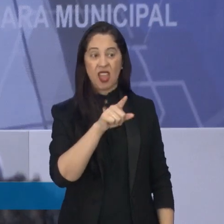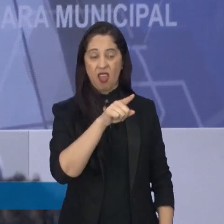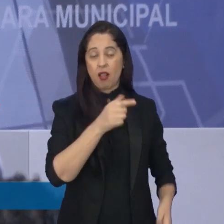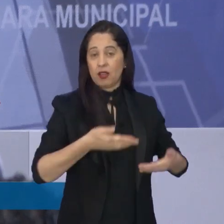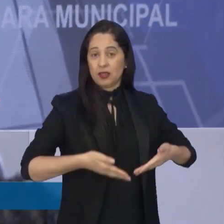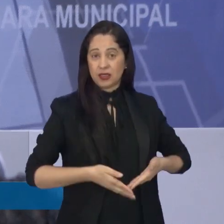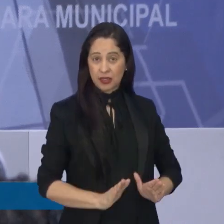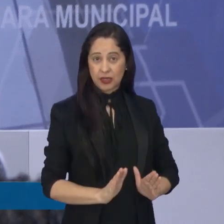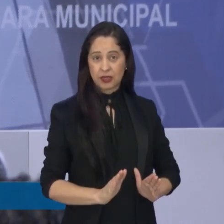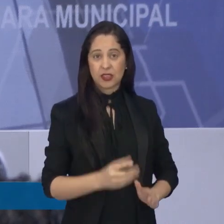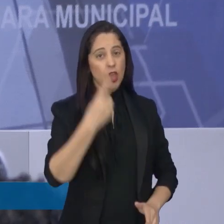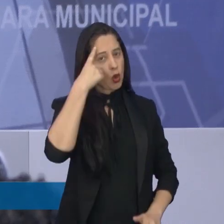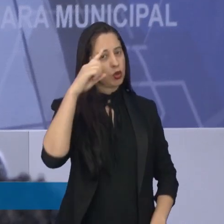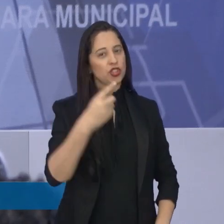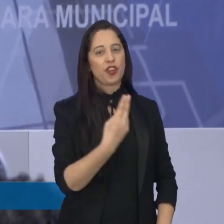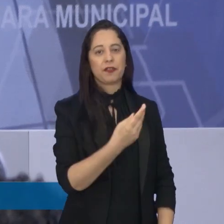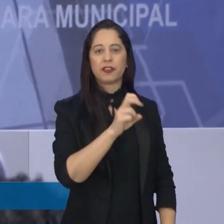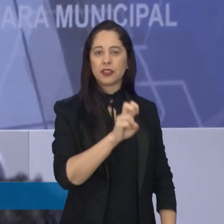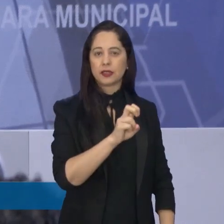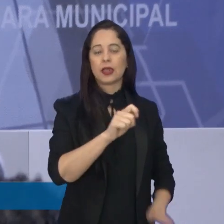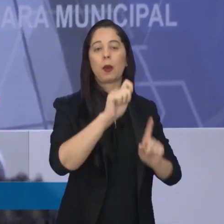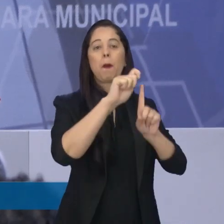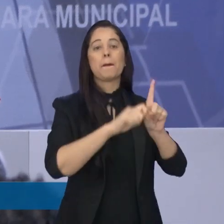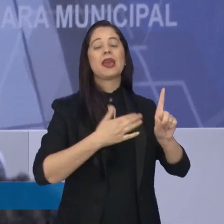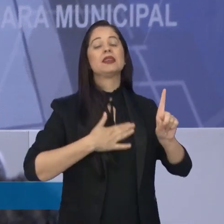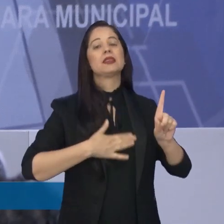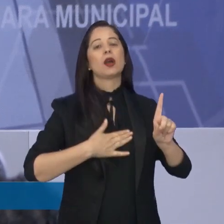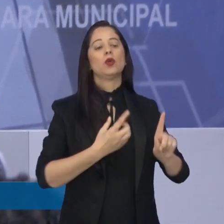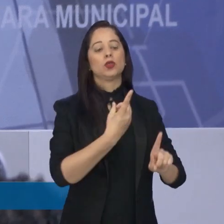Nasceu no dia 25 de agosto de